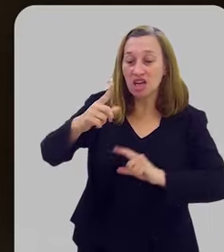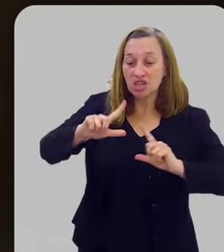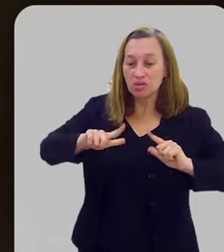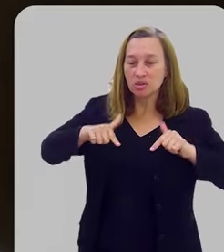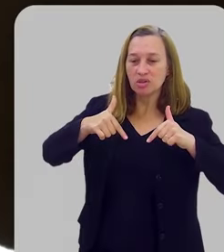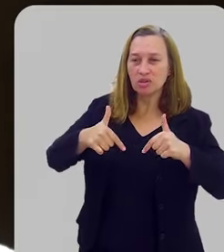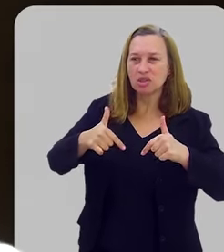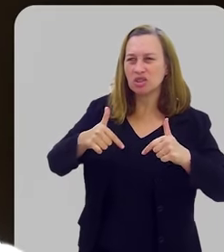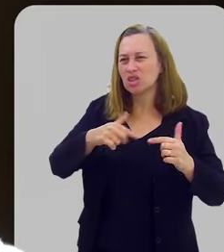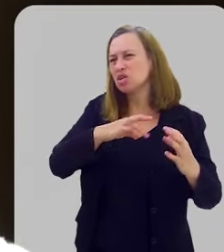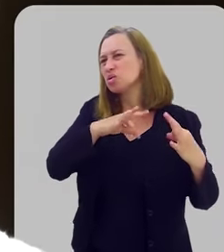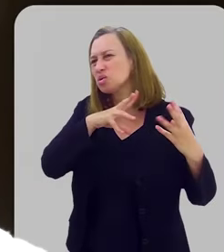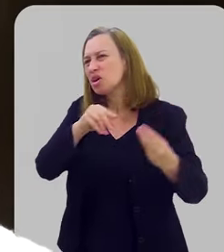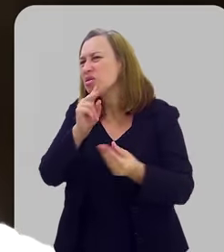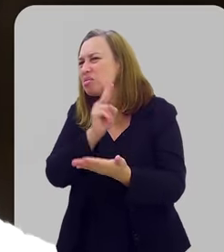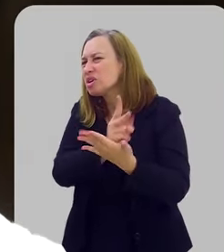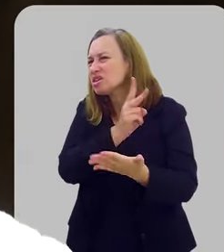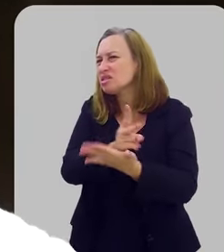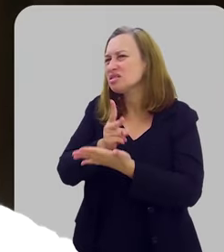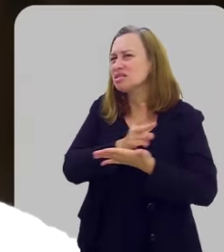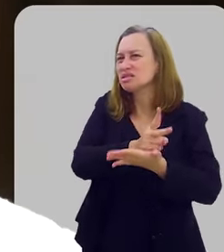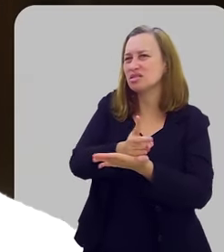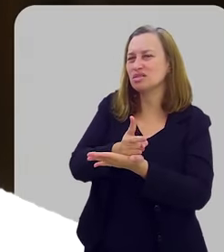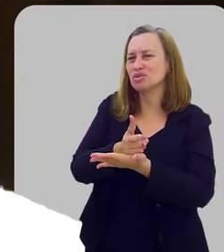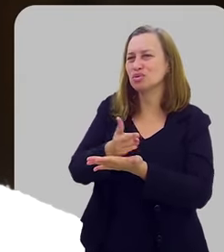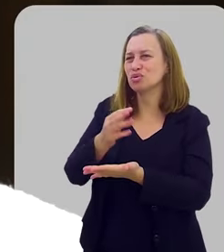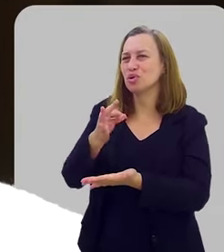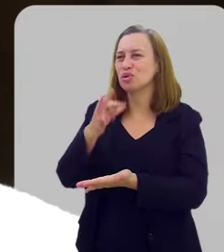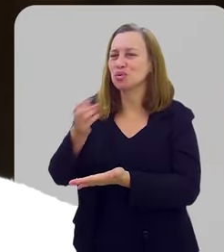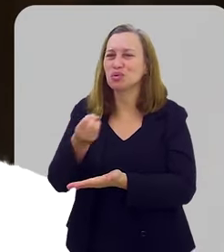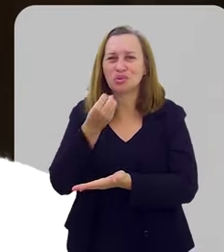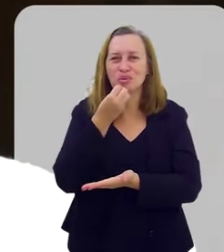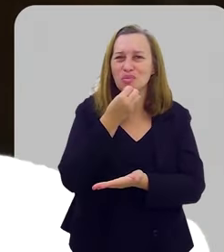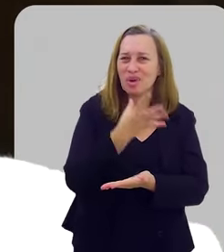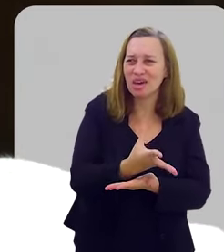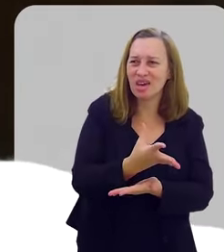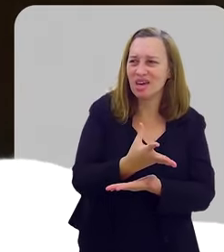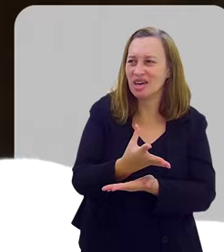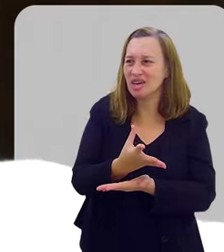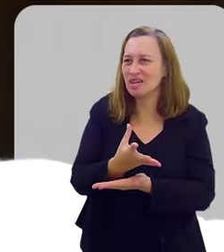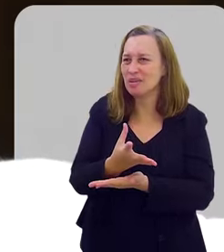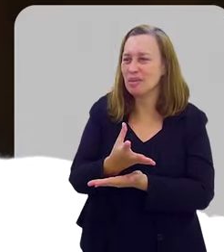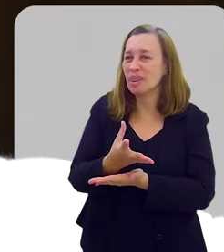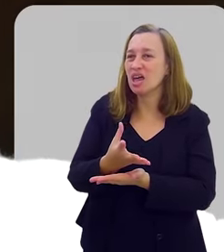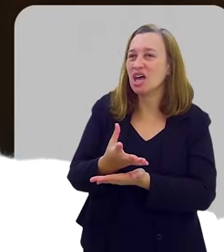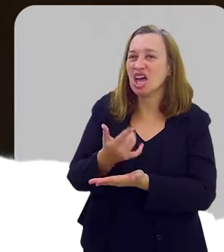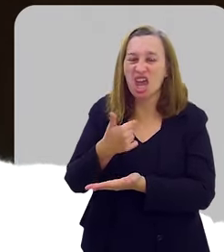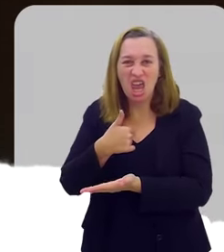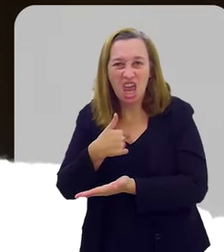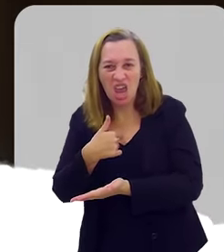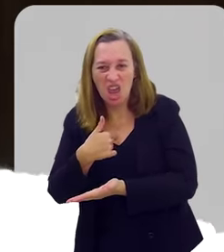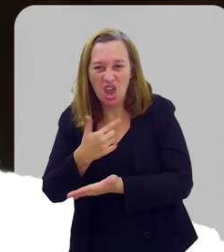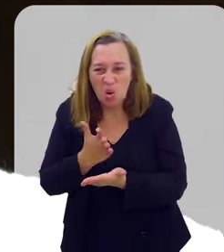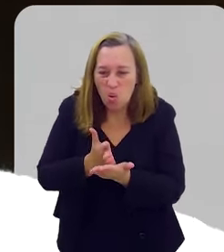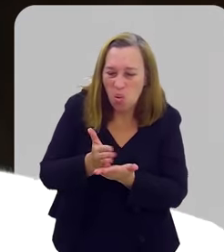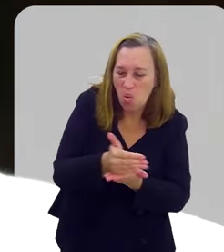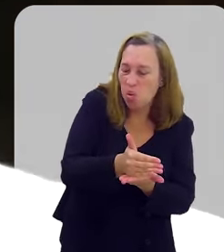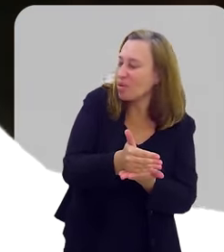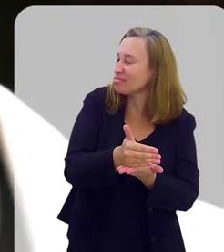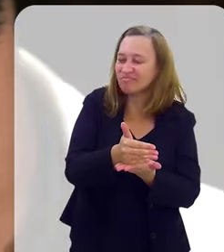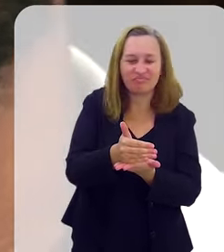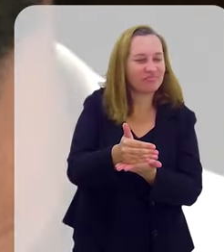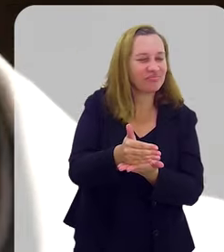acreditar, mesmo quando tudo não colaborar. O Senhor não perde o controle, dono